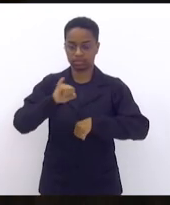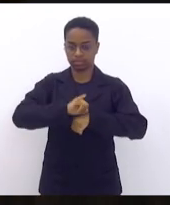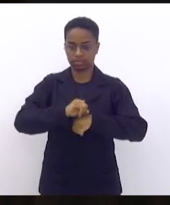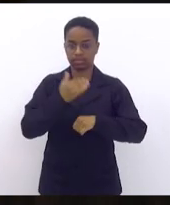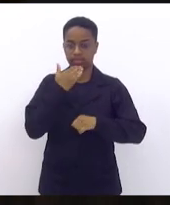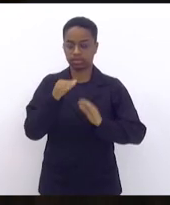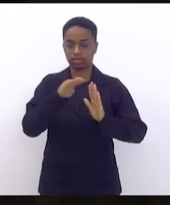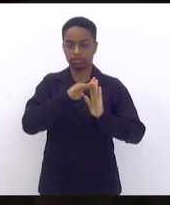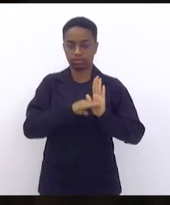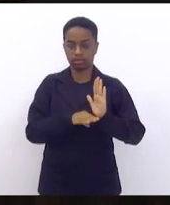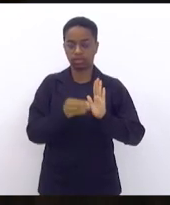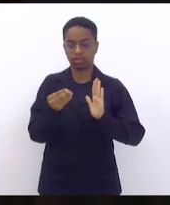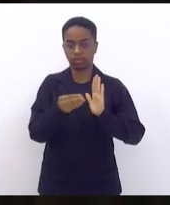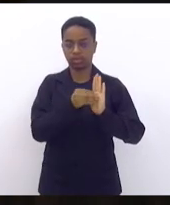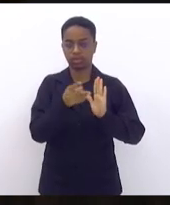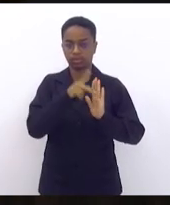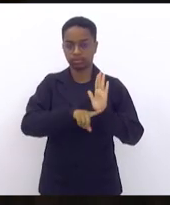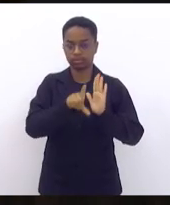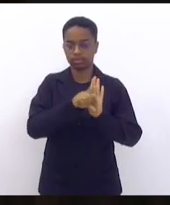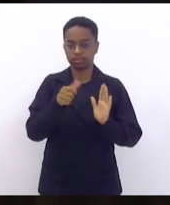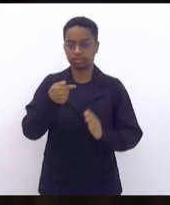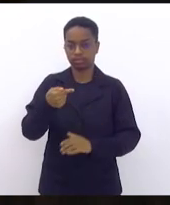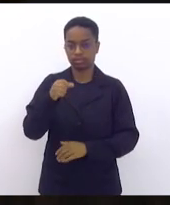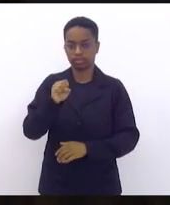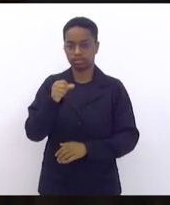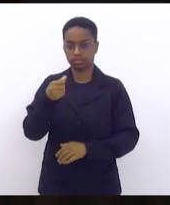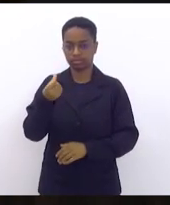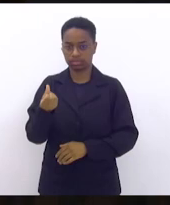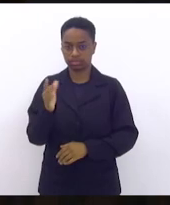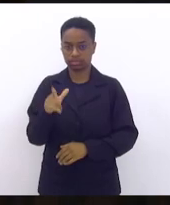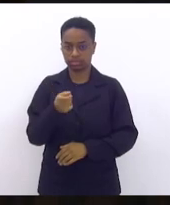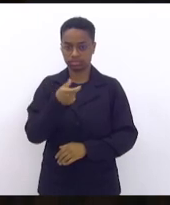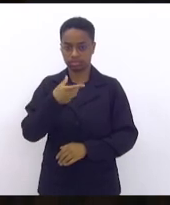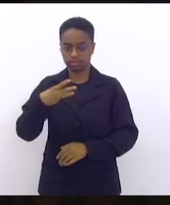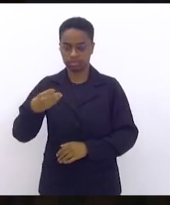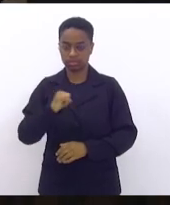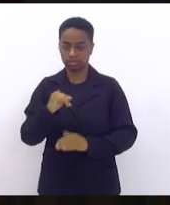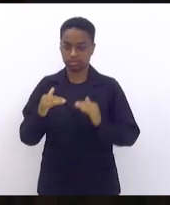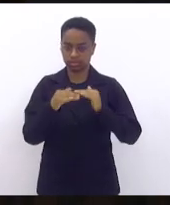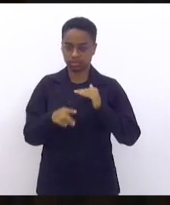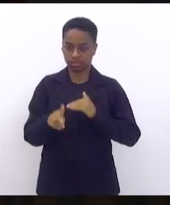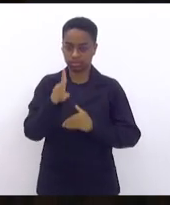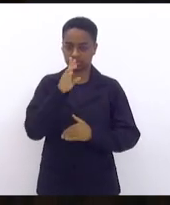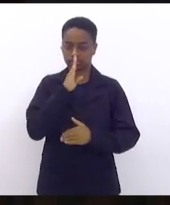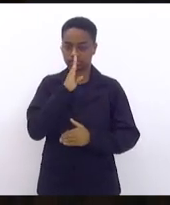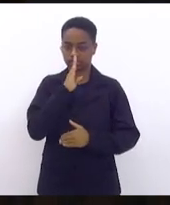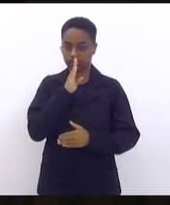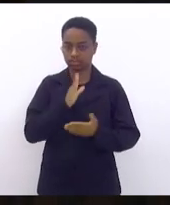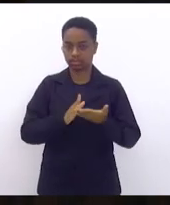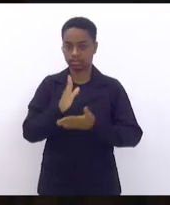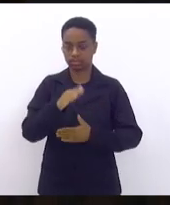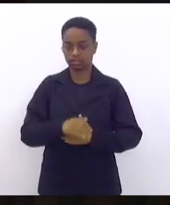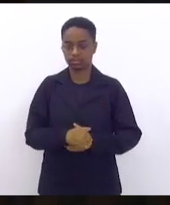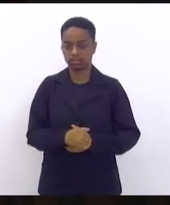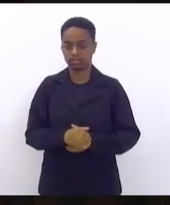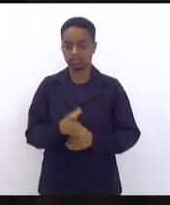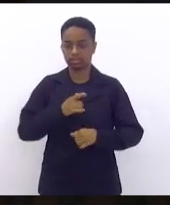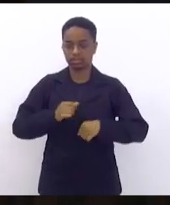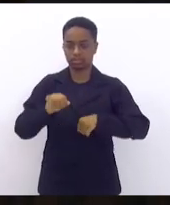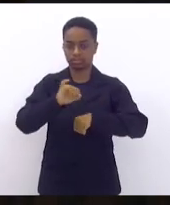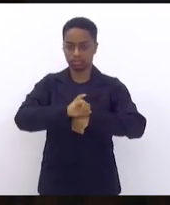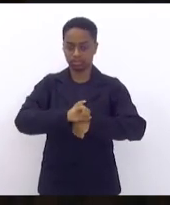de inclusão na ordem do dia do projeto 786 de 23, da deputada Franciane Mota. Senhores que aprovam, mandem como estão, aprovados. Há